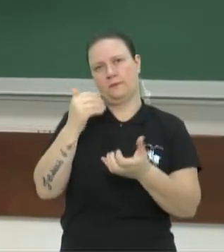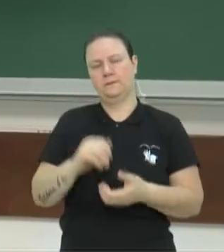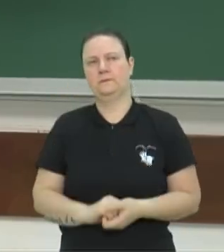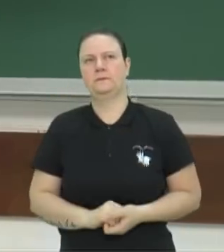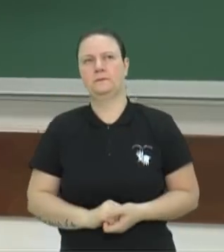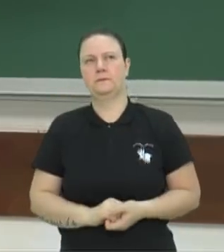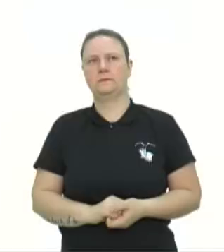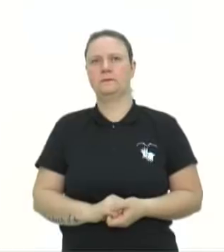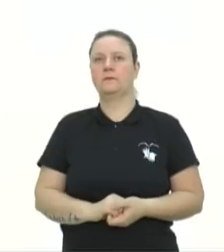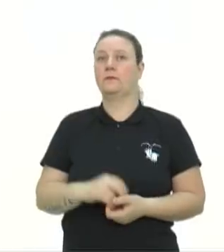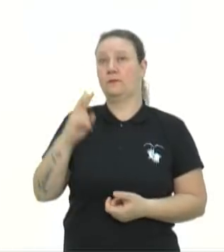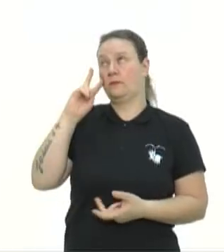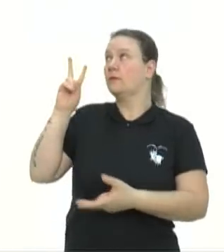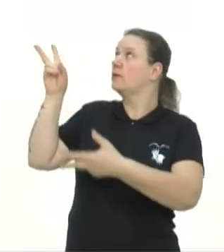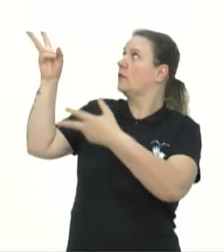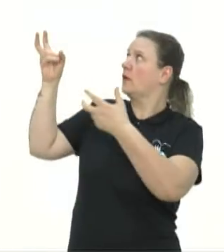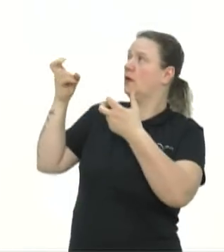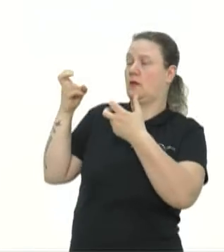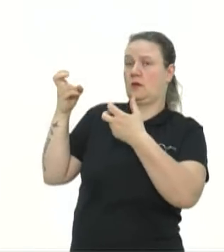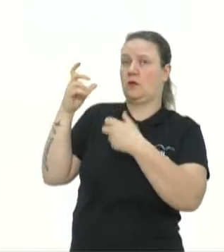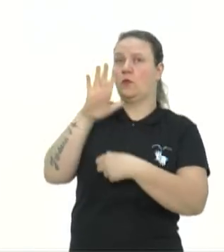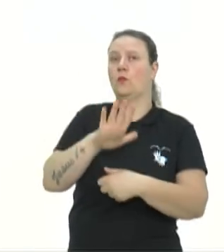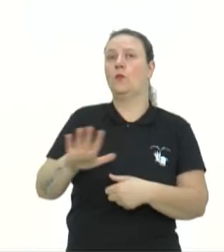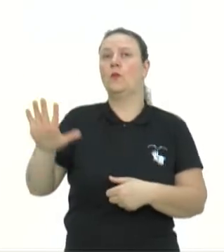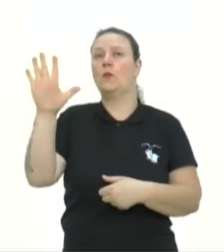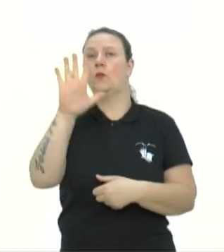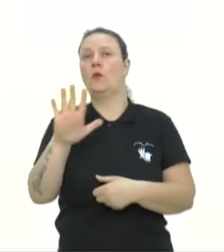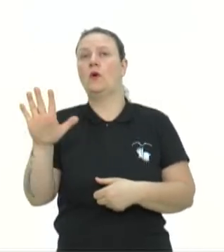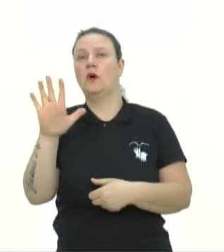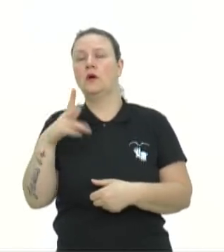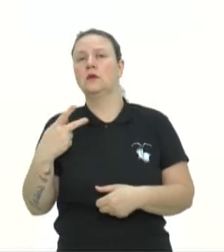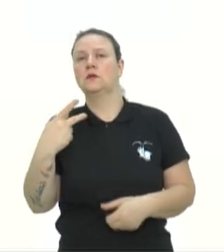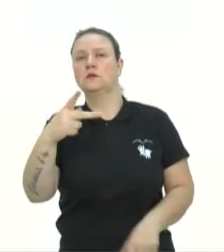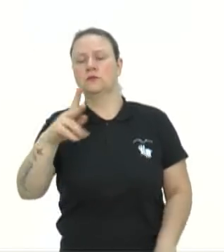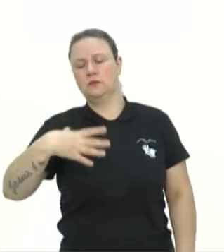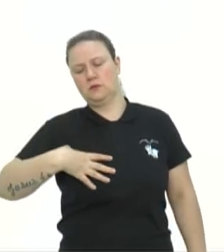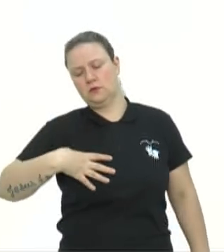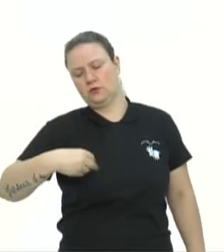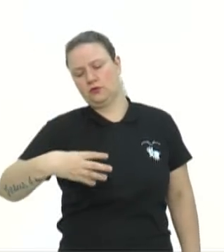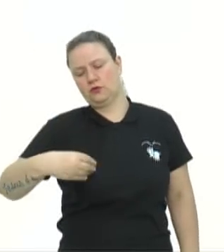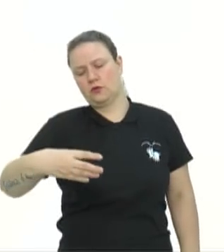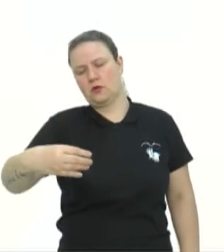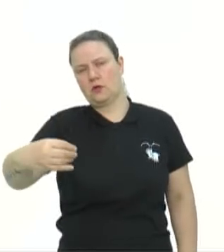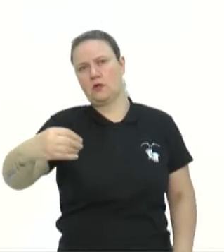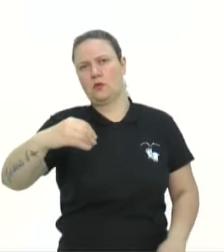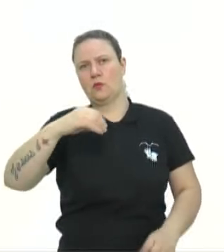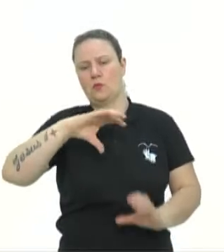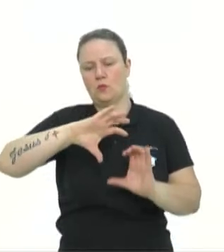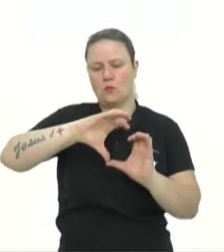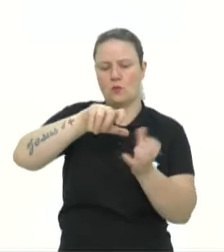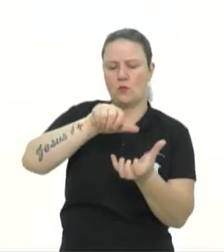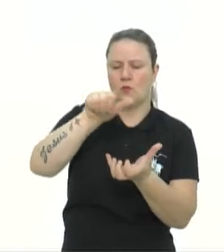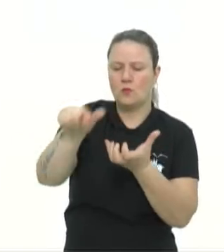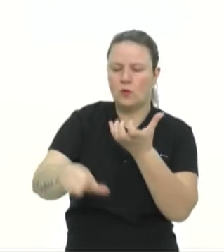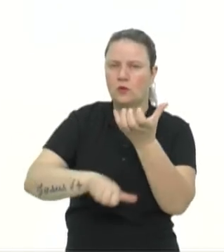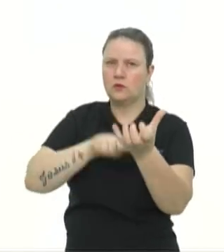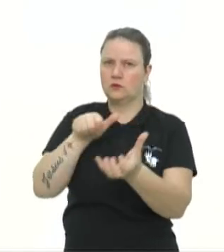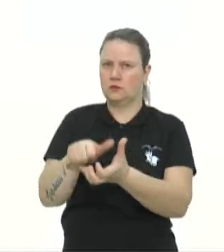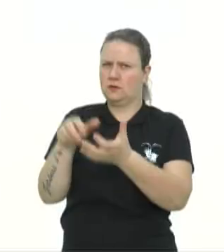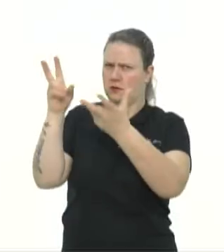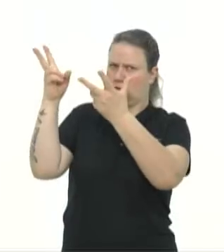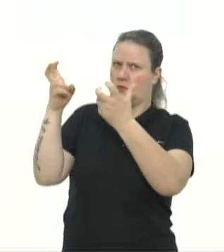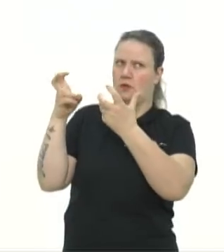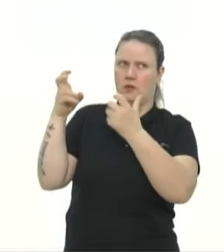rever então. Observe essa outra imagem. A sua geração pode mudar o mundo. Vocês perceberam que as letras